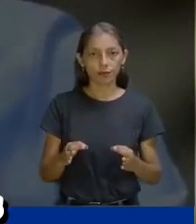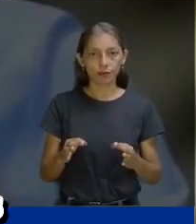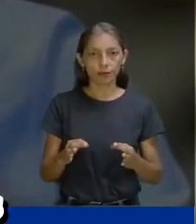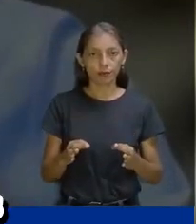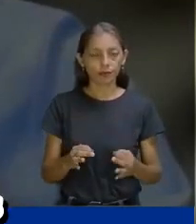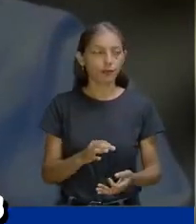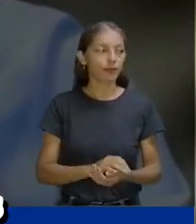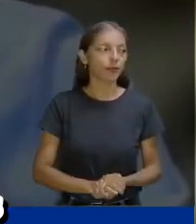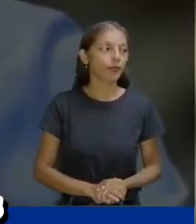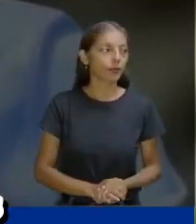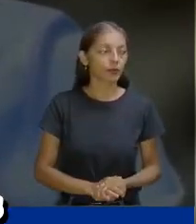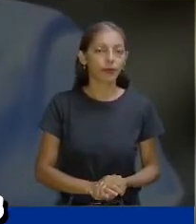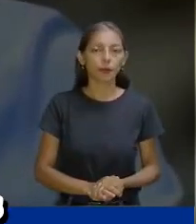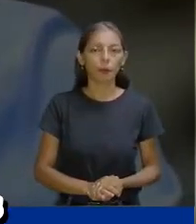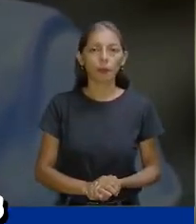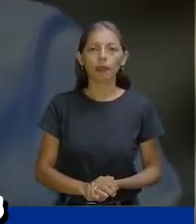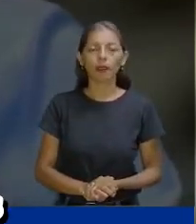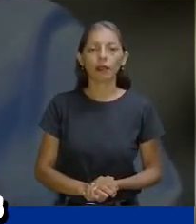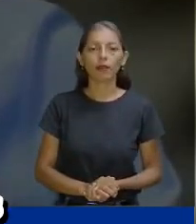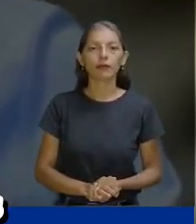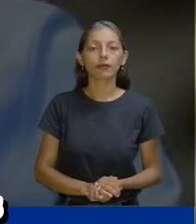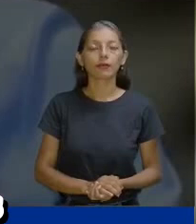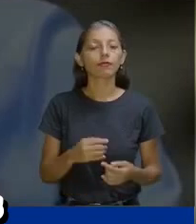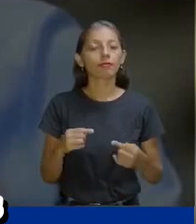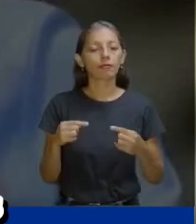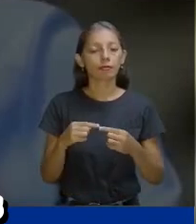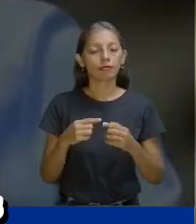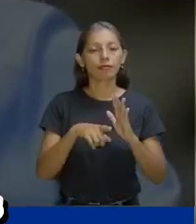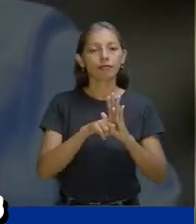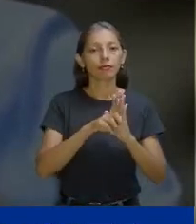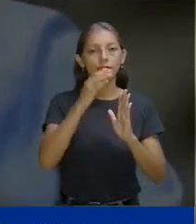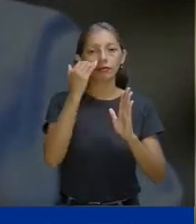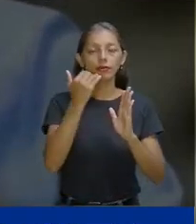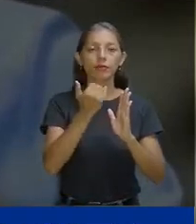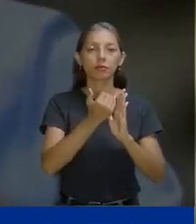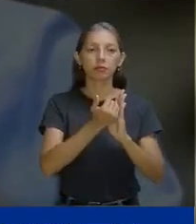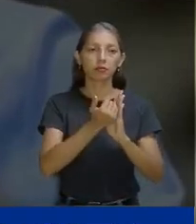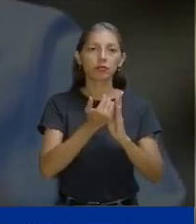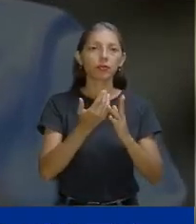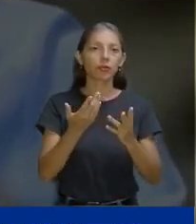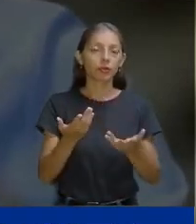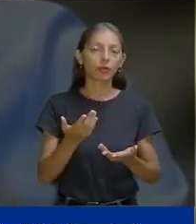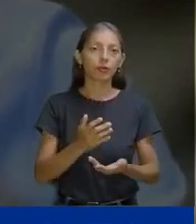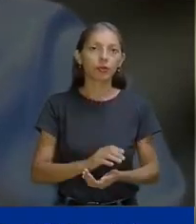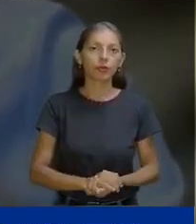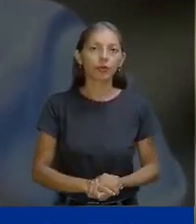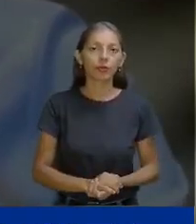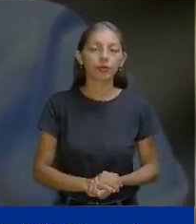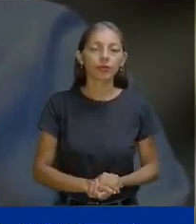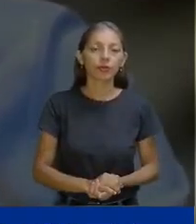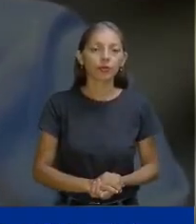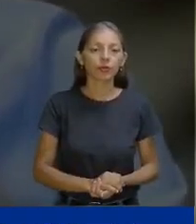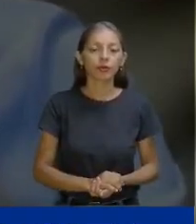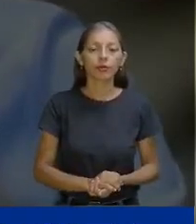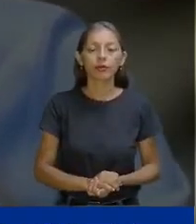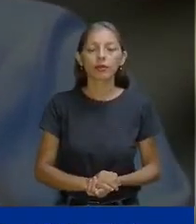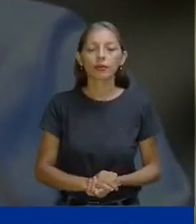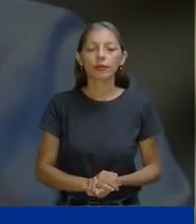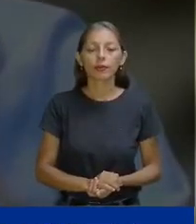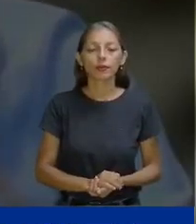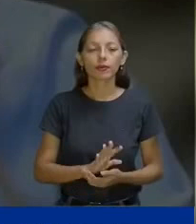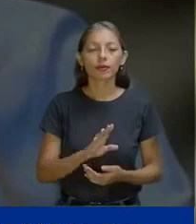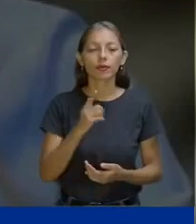e está dentro do que dispõe a norma de regência. Então, no que tange a inconsistência que